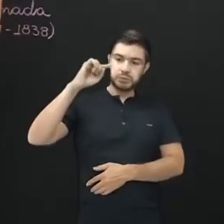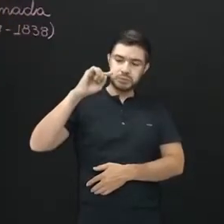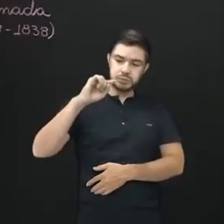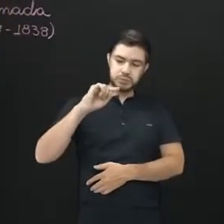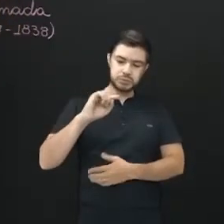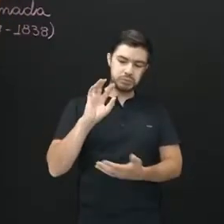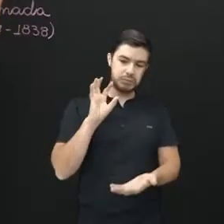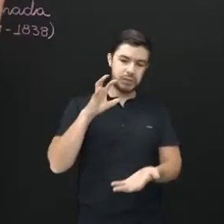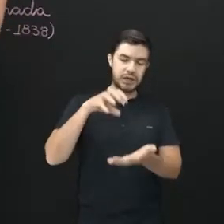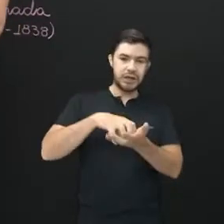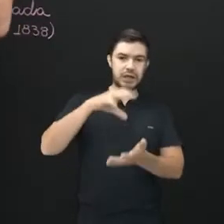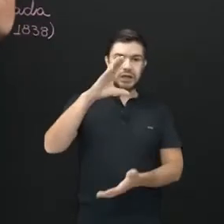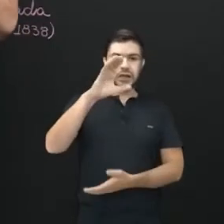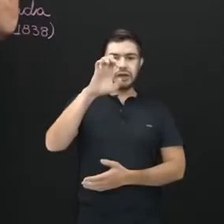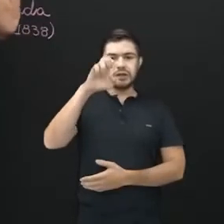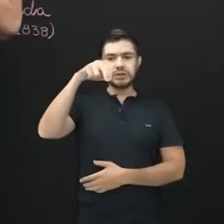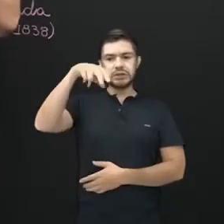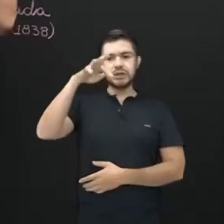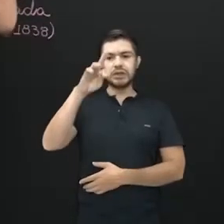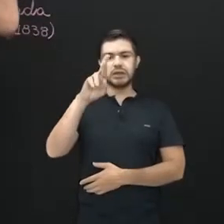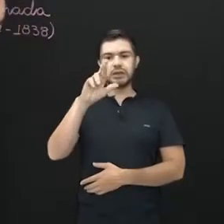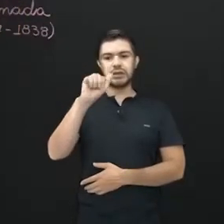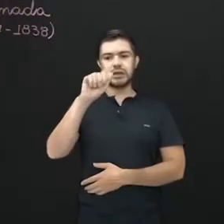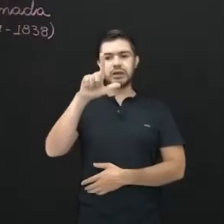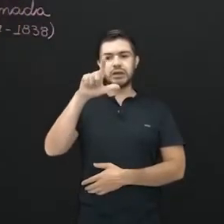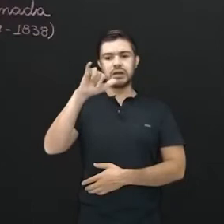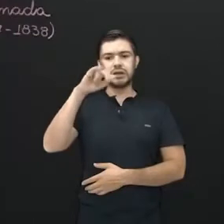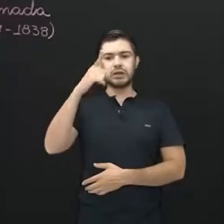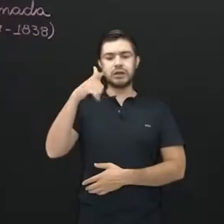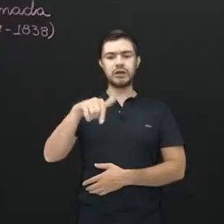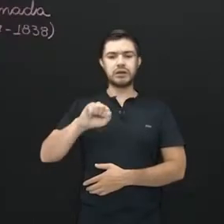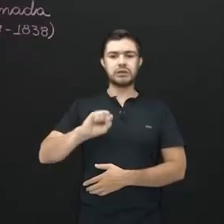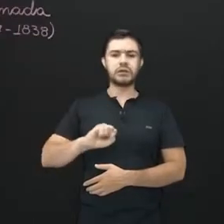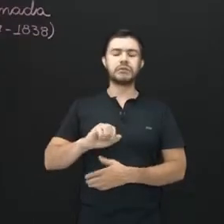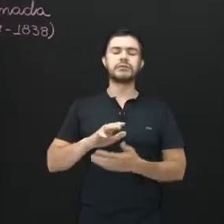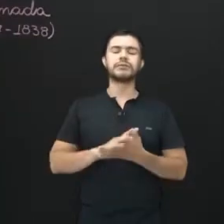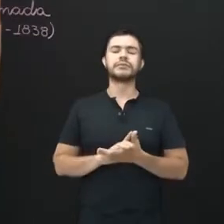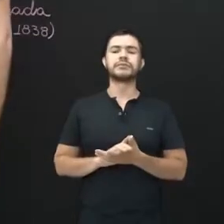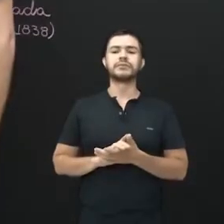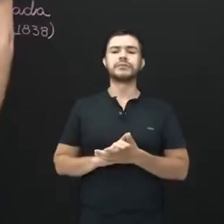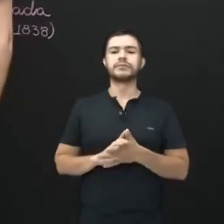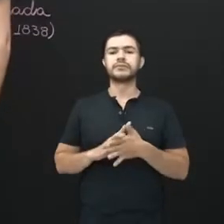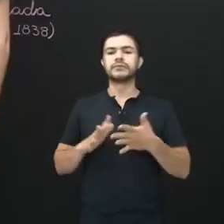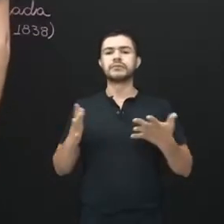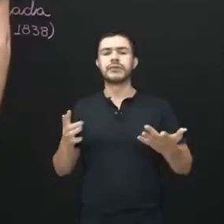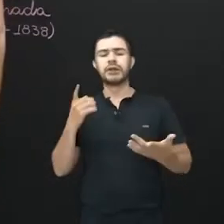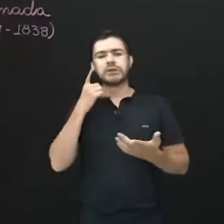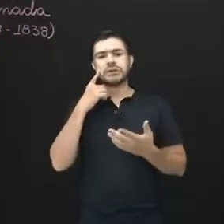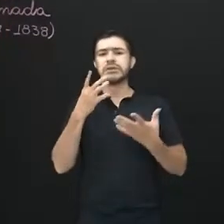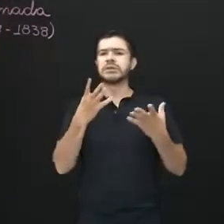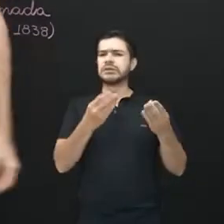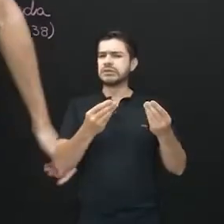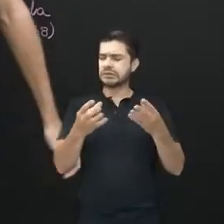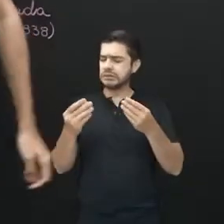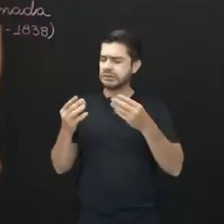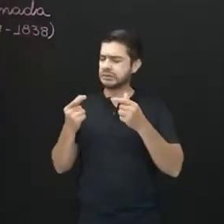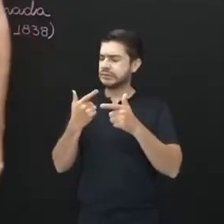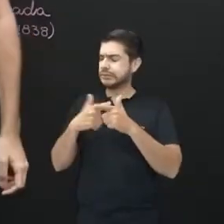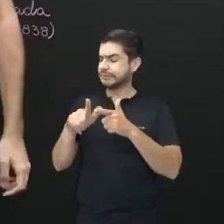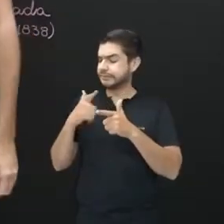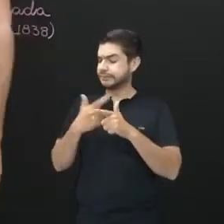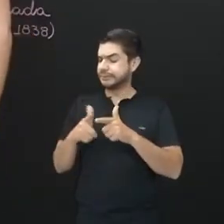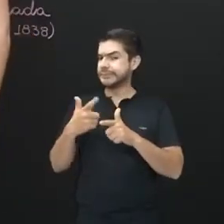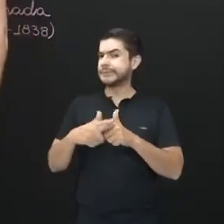centralizar poder na mão dele. A questão é que isso gerou muitos problemas para Dom Pedro I. Um deles foi a Confederação do